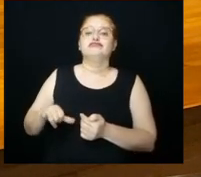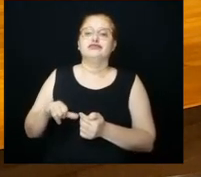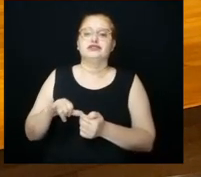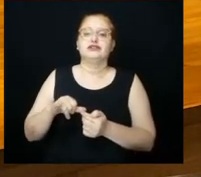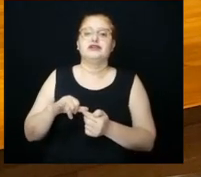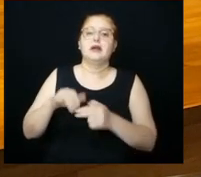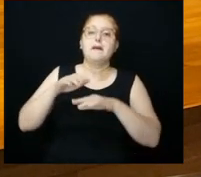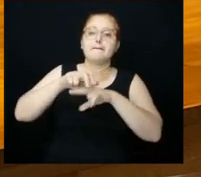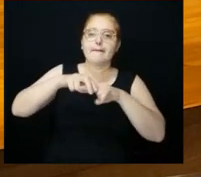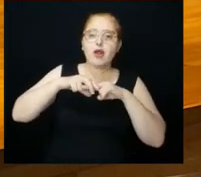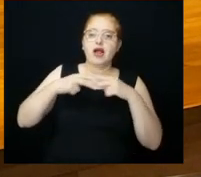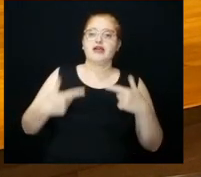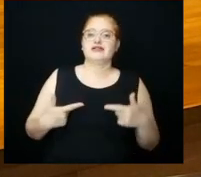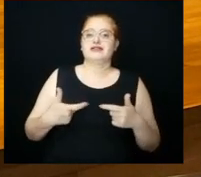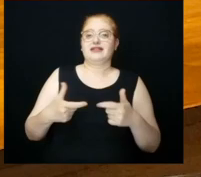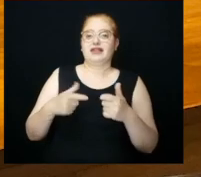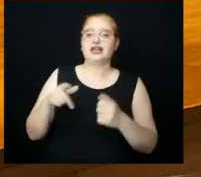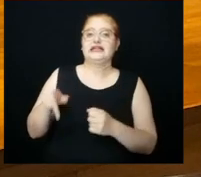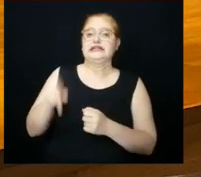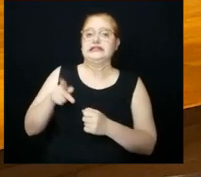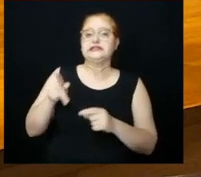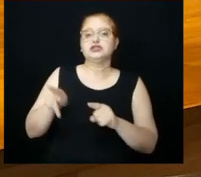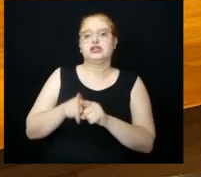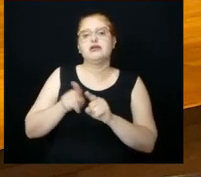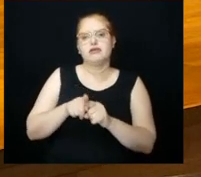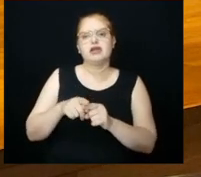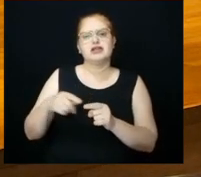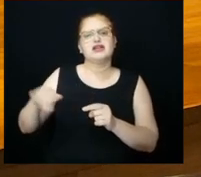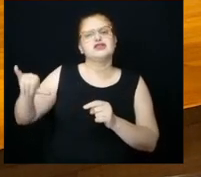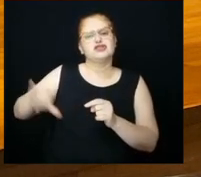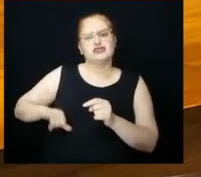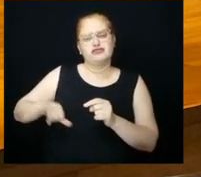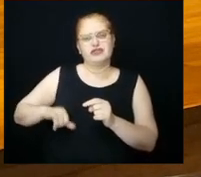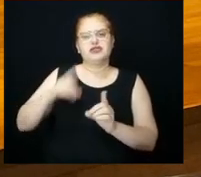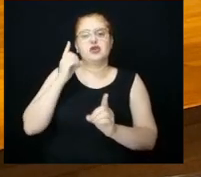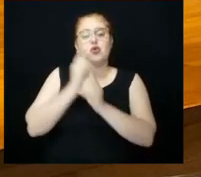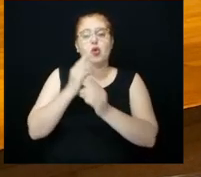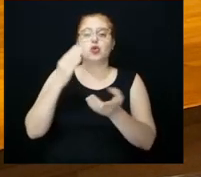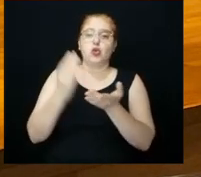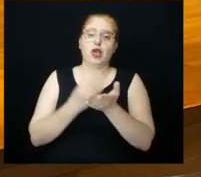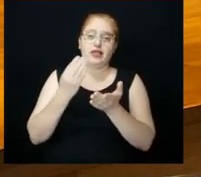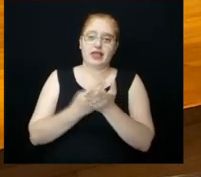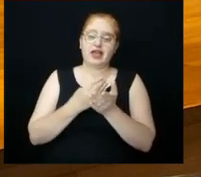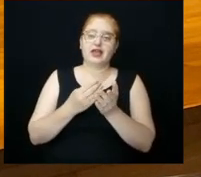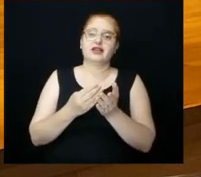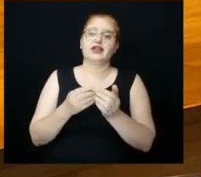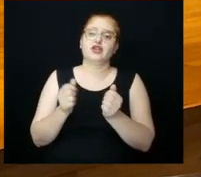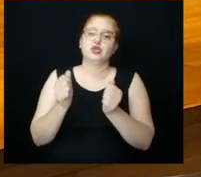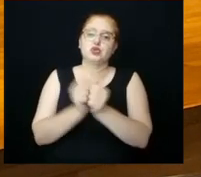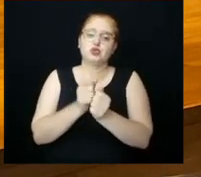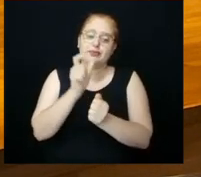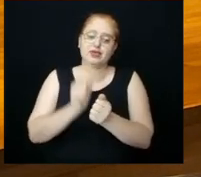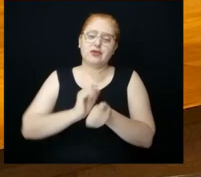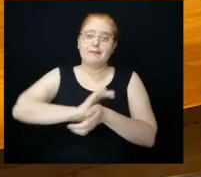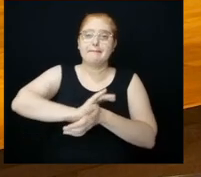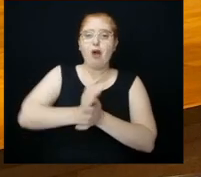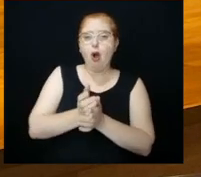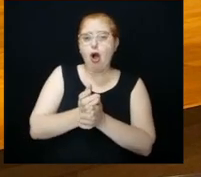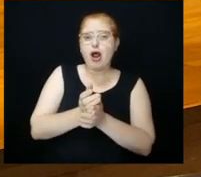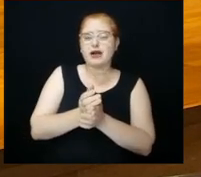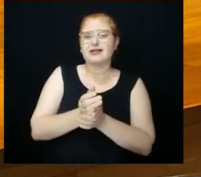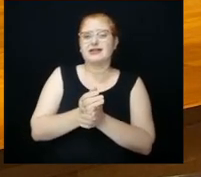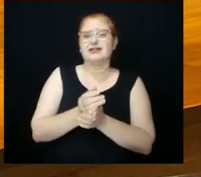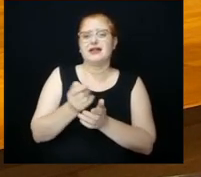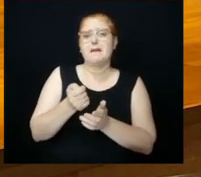Kinzu também sofreu, né? E esse caderno ele encontra junto de um cadáver, um dos poucos que não